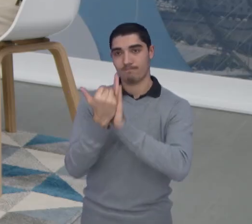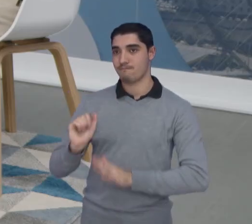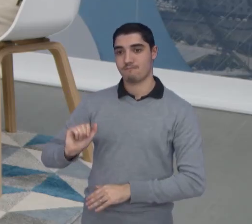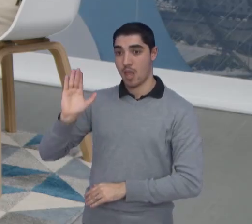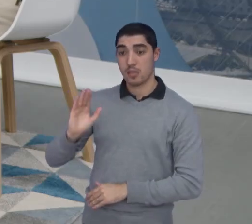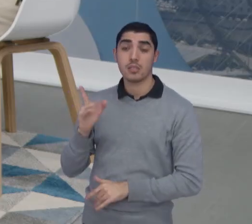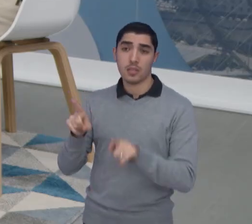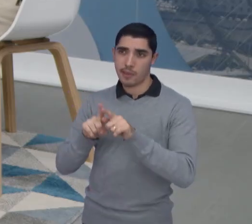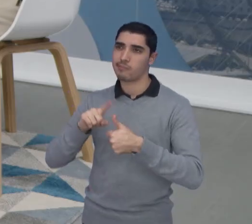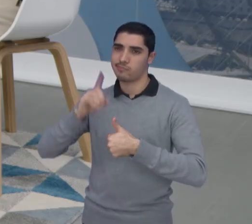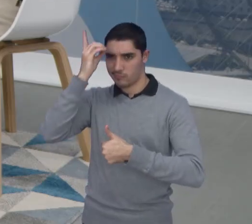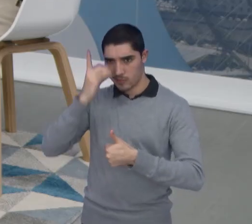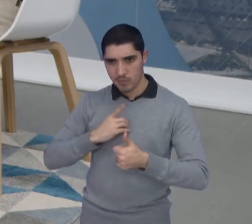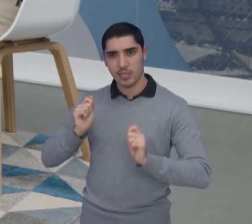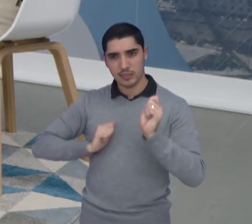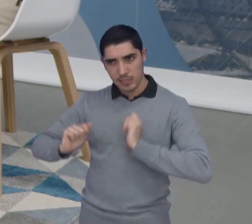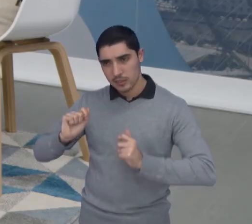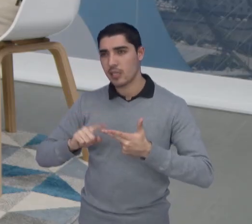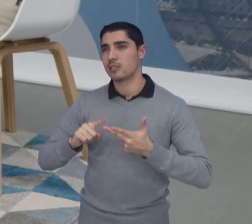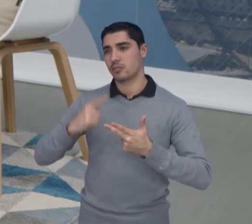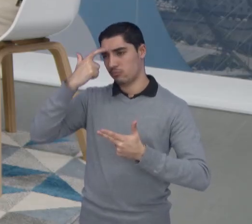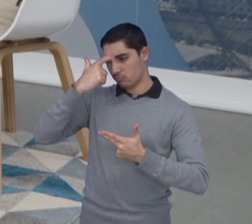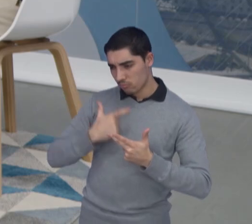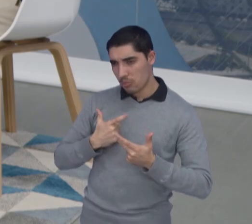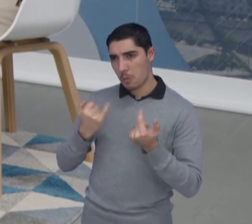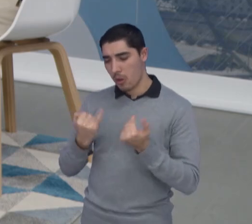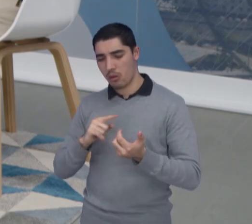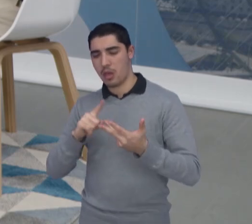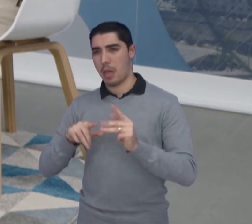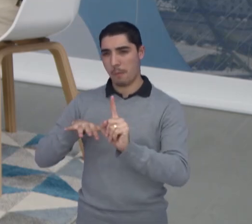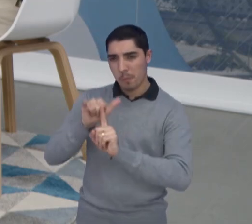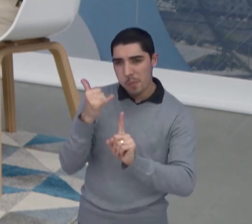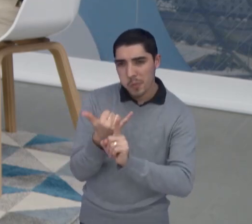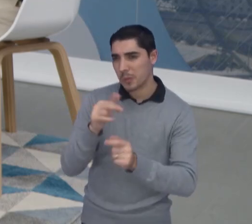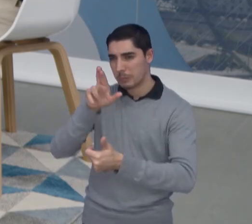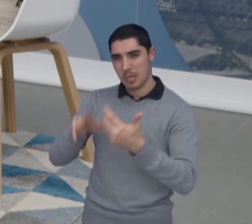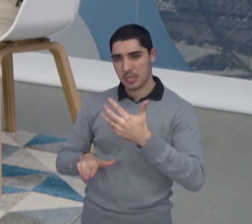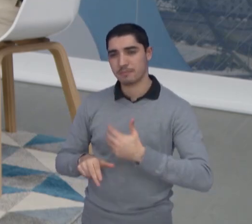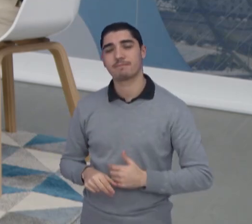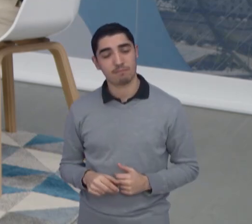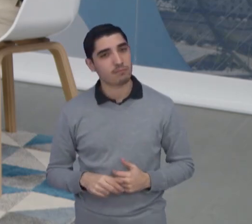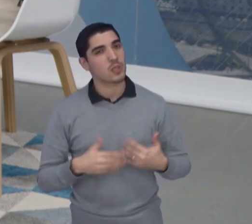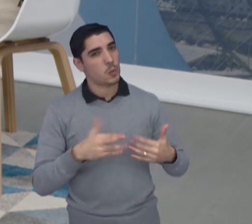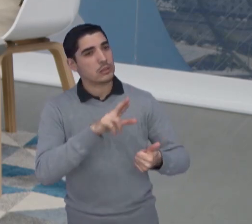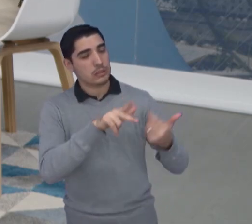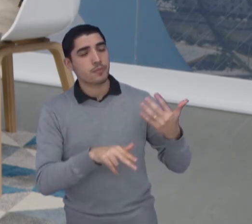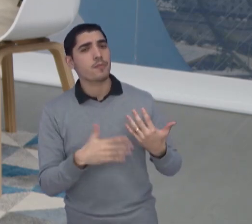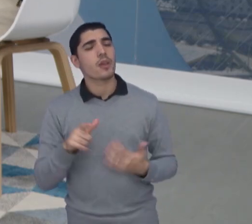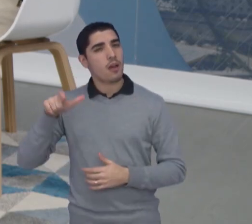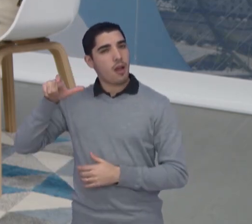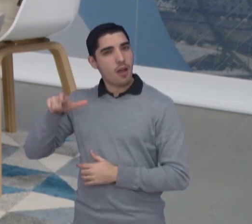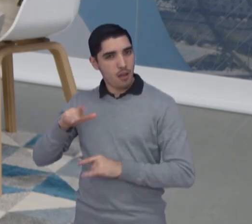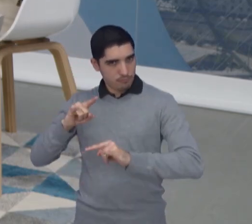A depressão, ansiedade, transtorno de imagem, alimentos, bullying. Um acaba levando a outra, exato, né? Exato. A Victoria falou